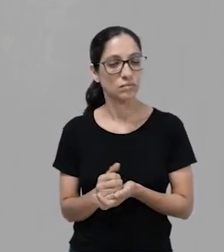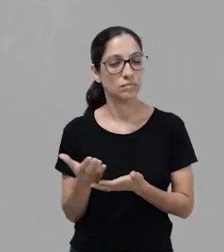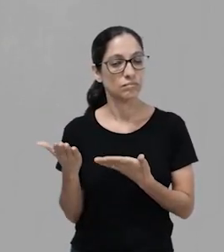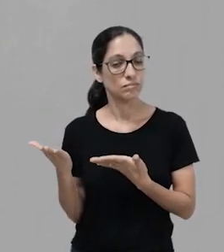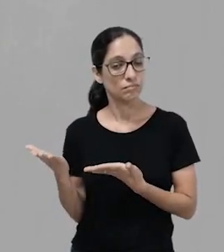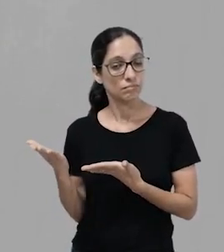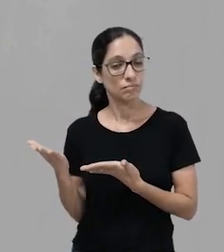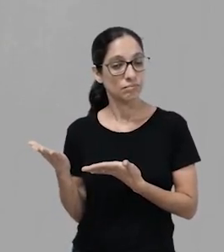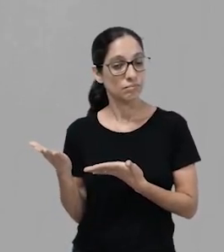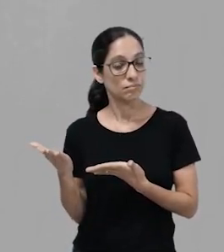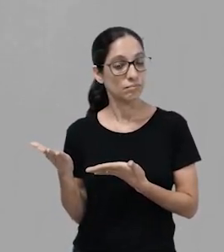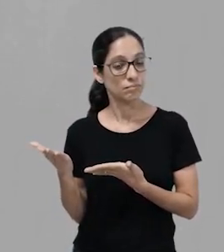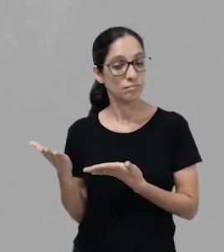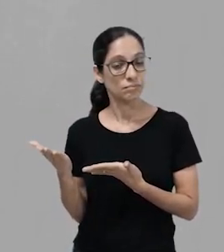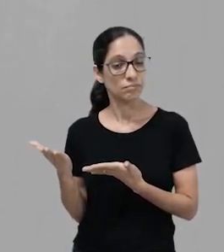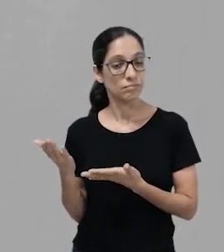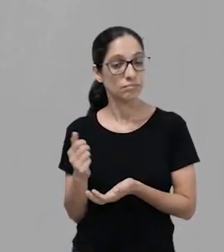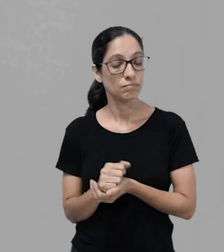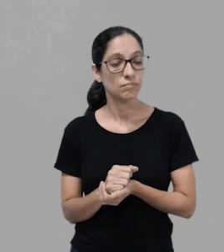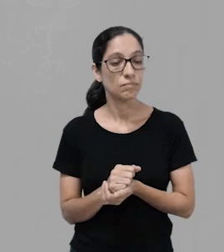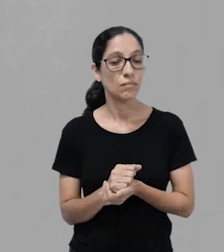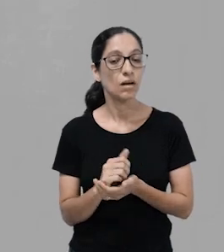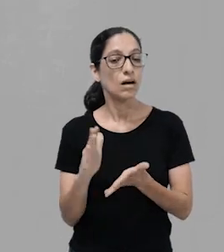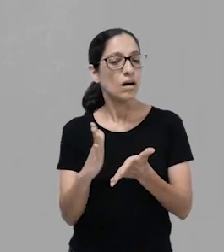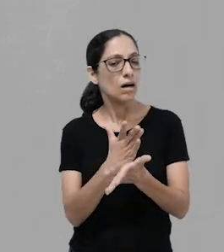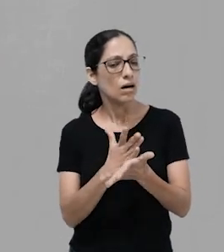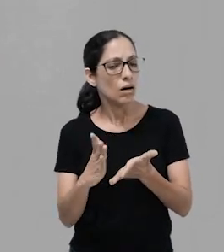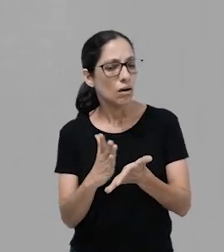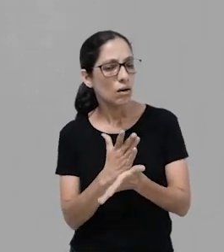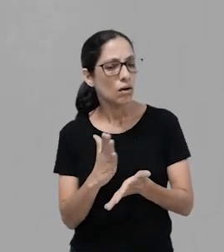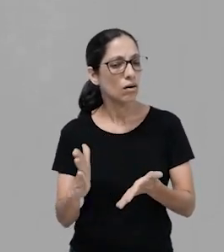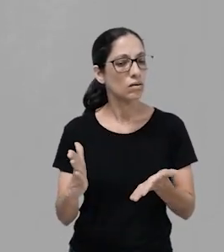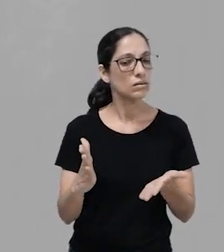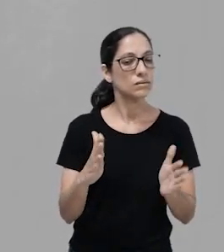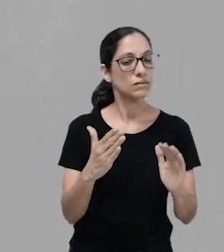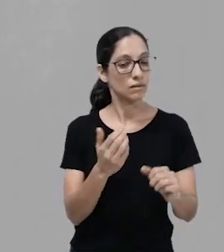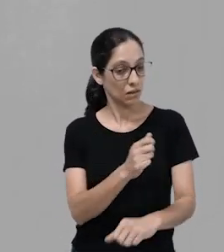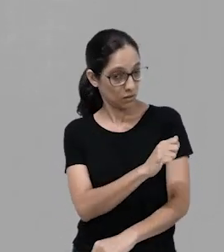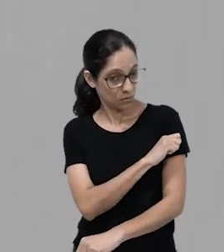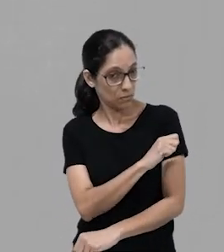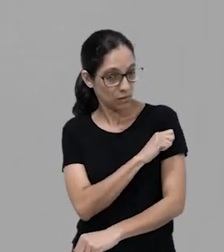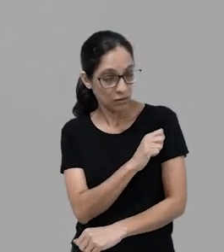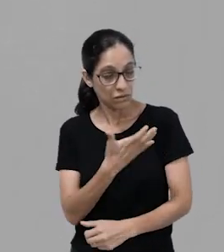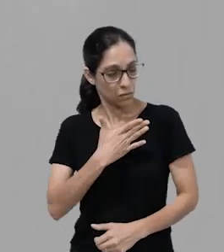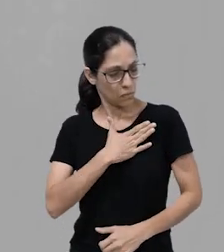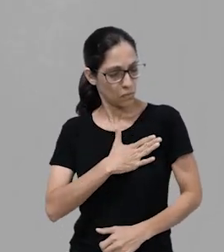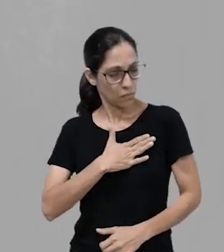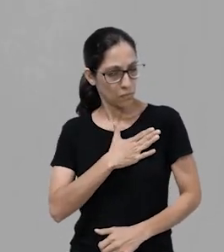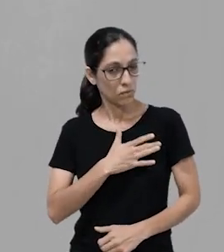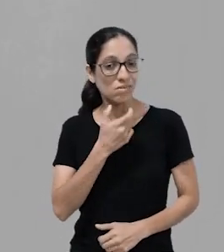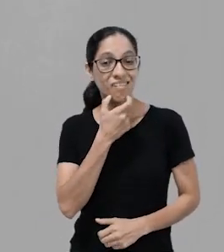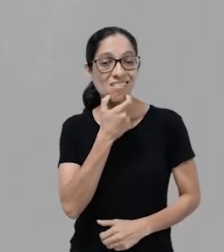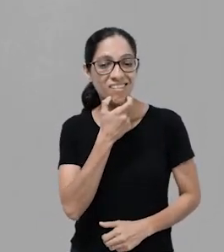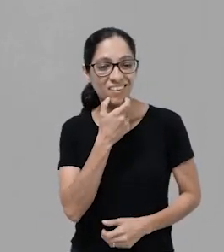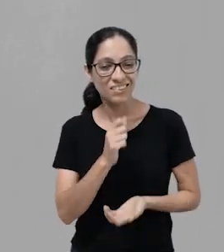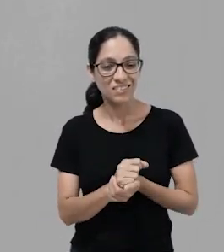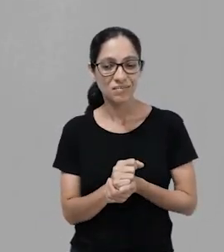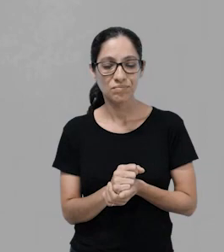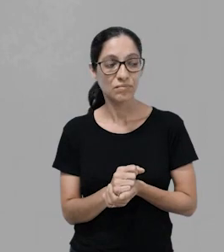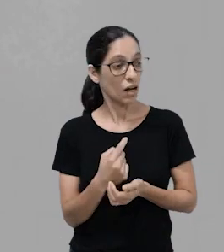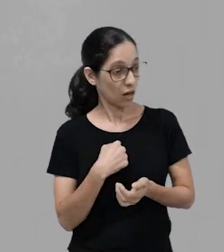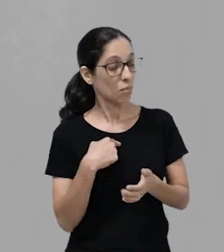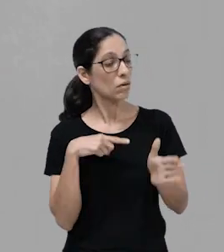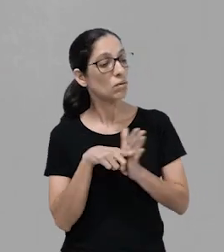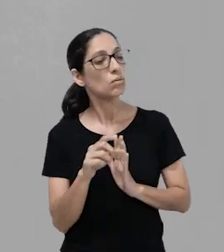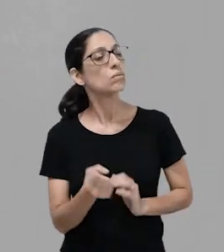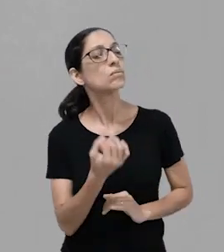Some students like English. Alguns estudantes gostam de inglês. Aí você vai me perguntar, quais